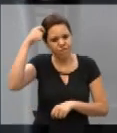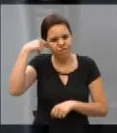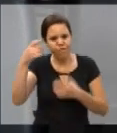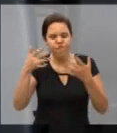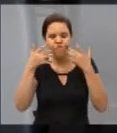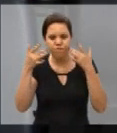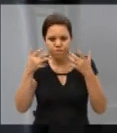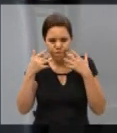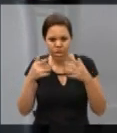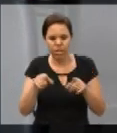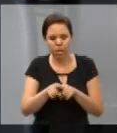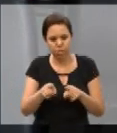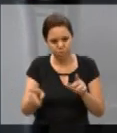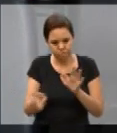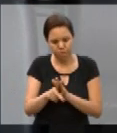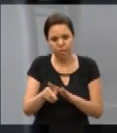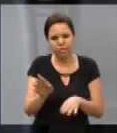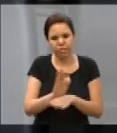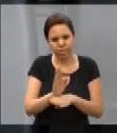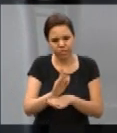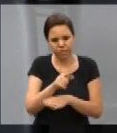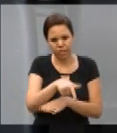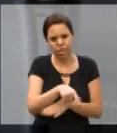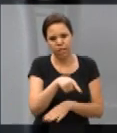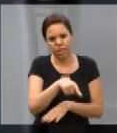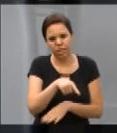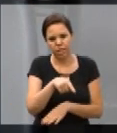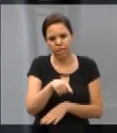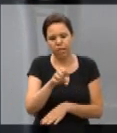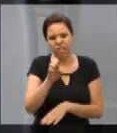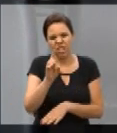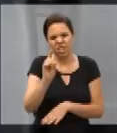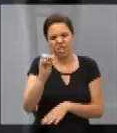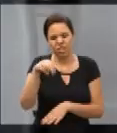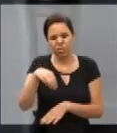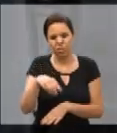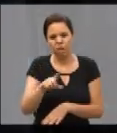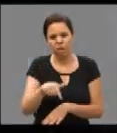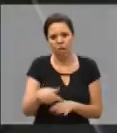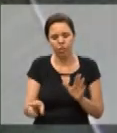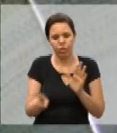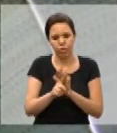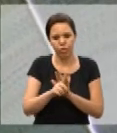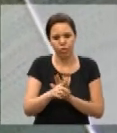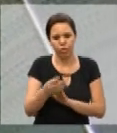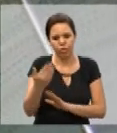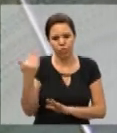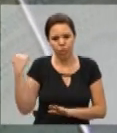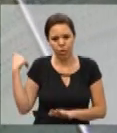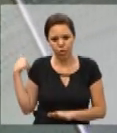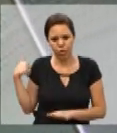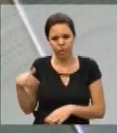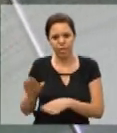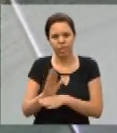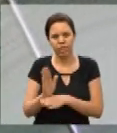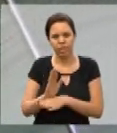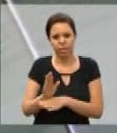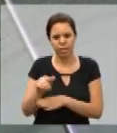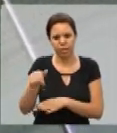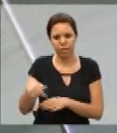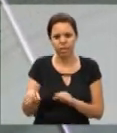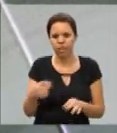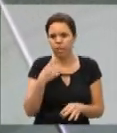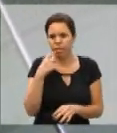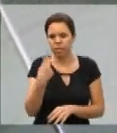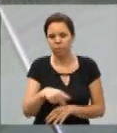teatral, mas eu sou um homem de cinema hoje. Mas o Elcio aqui, uma coisa que é legal lembrar, ele foi dono do Cinema Paradiso aqui em